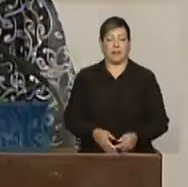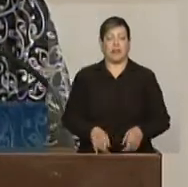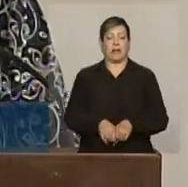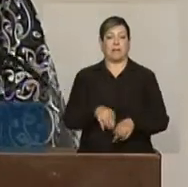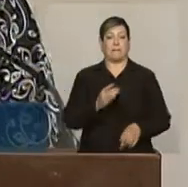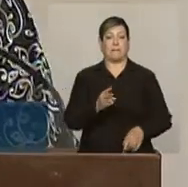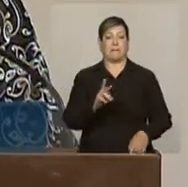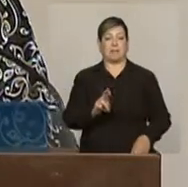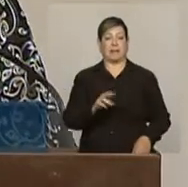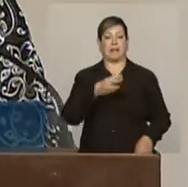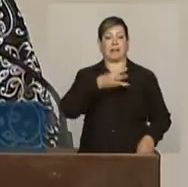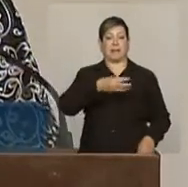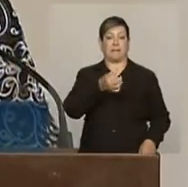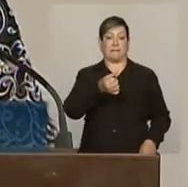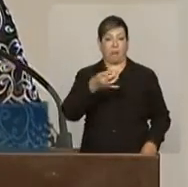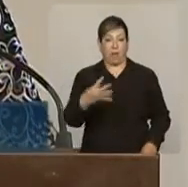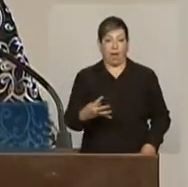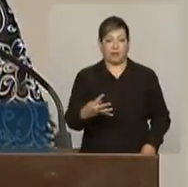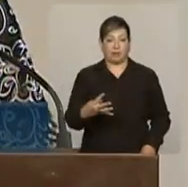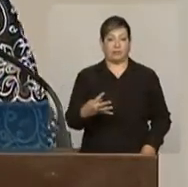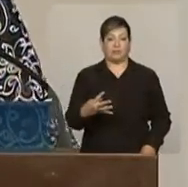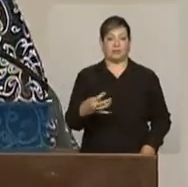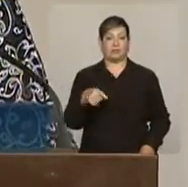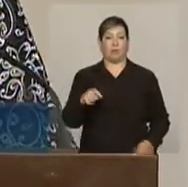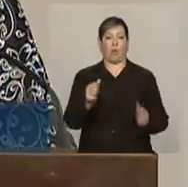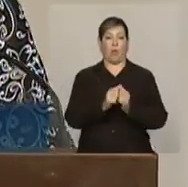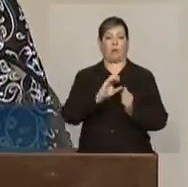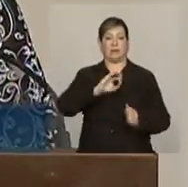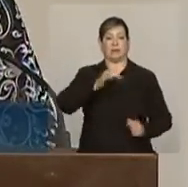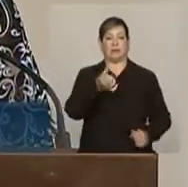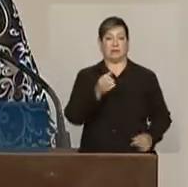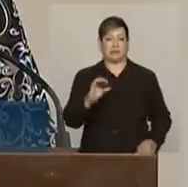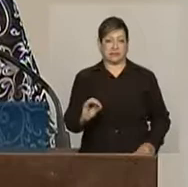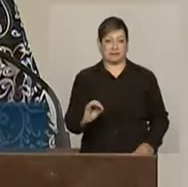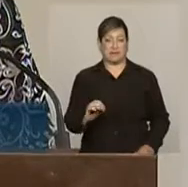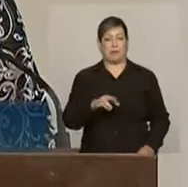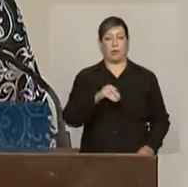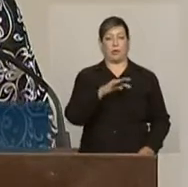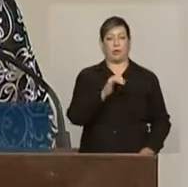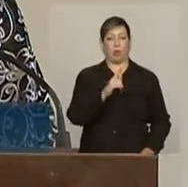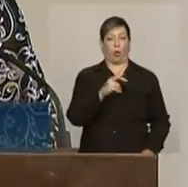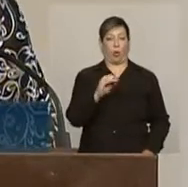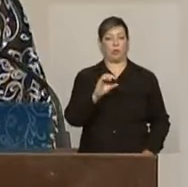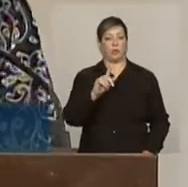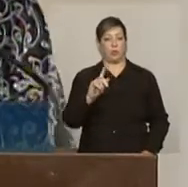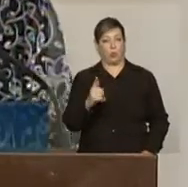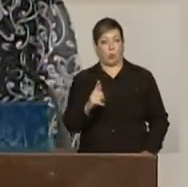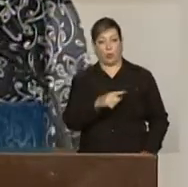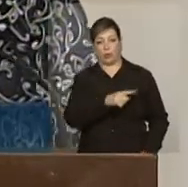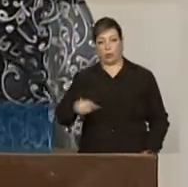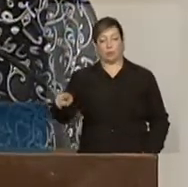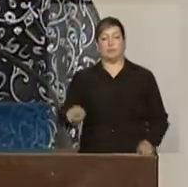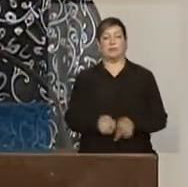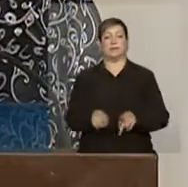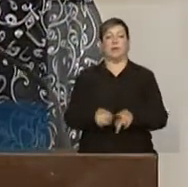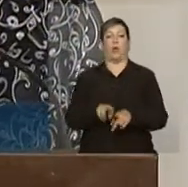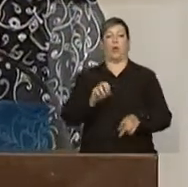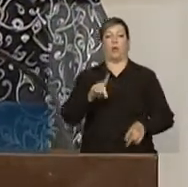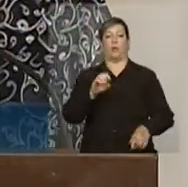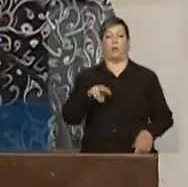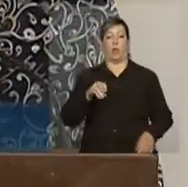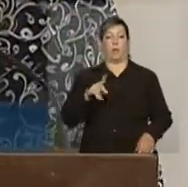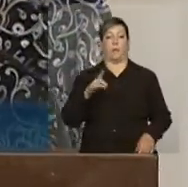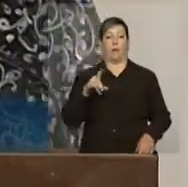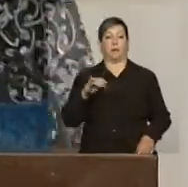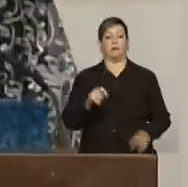a BR-364 com a 060 Mato Grosso-Goiás, entre Rondonópolis e